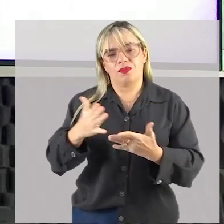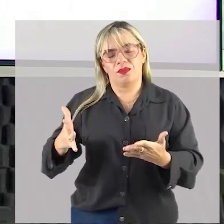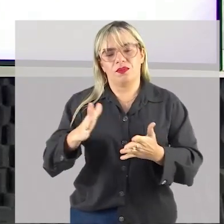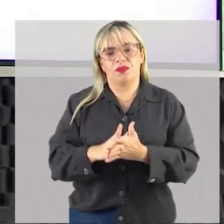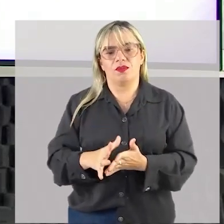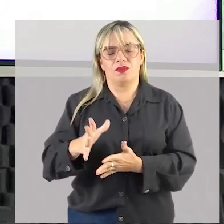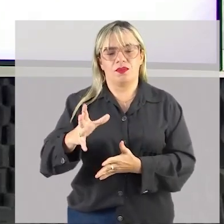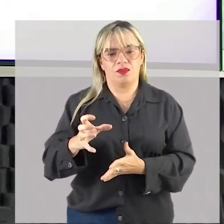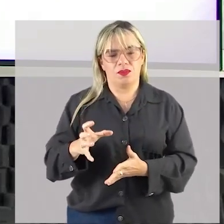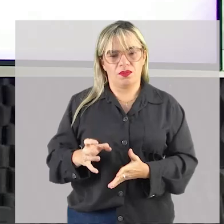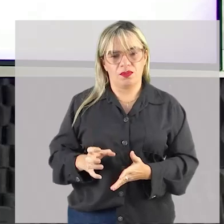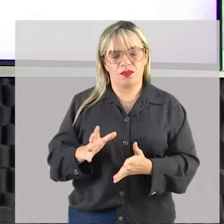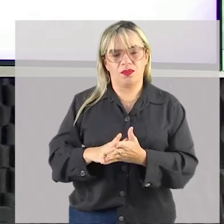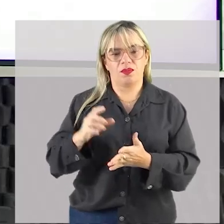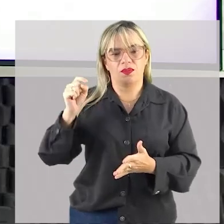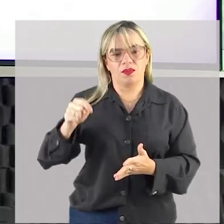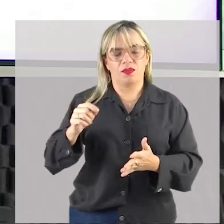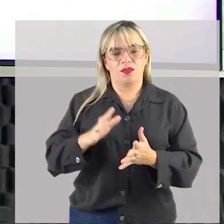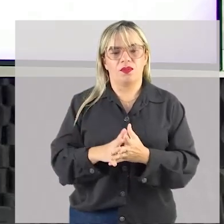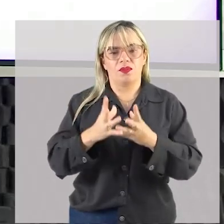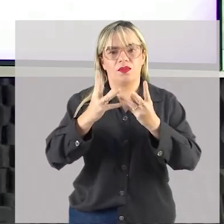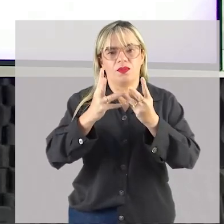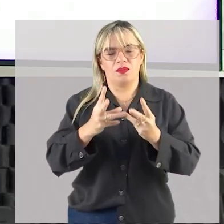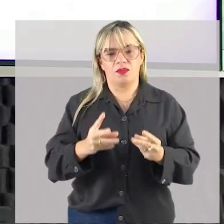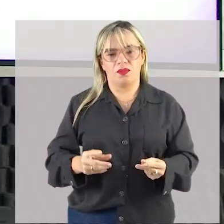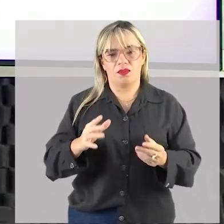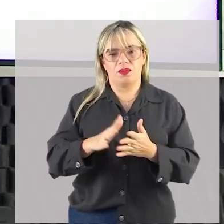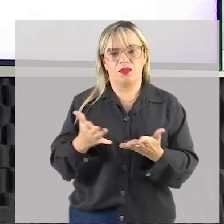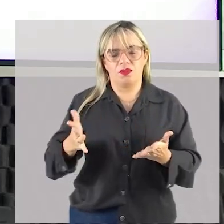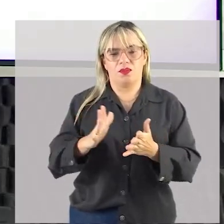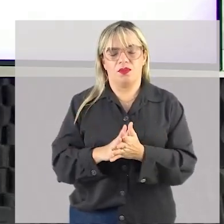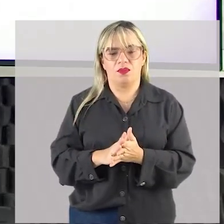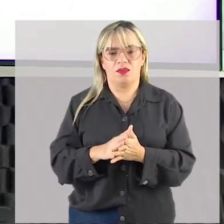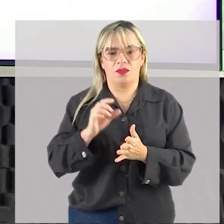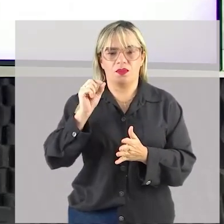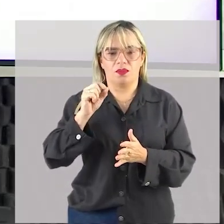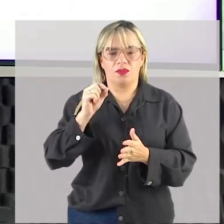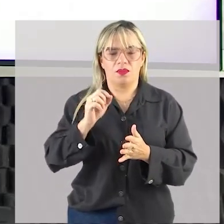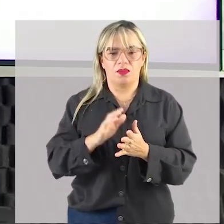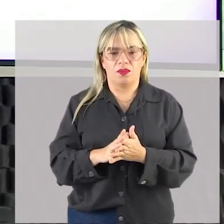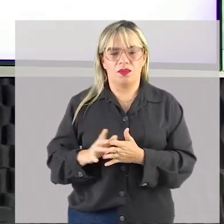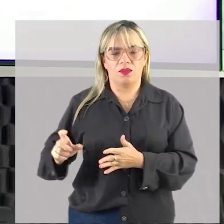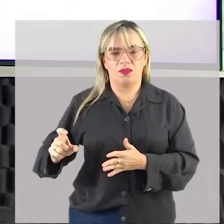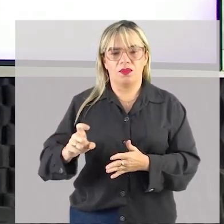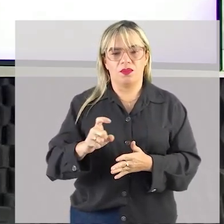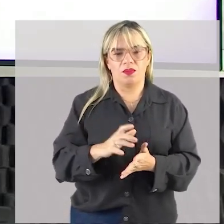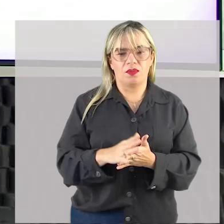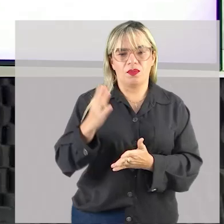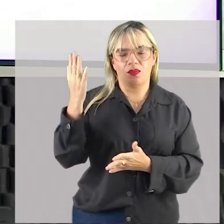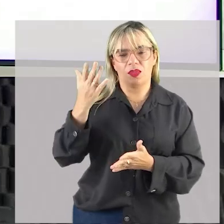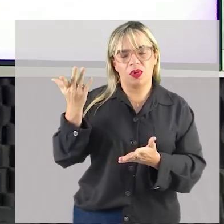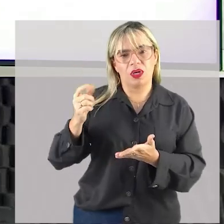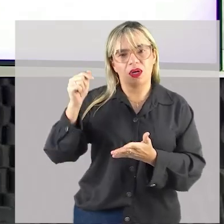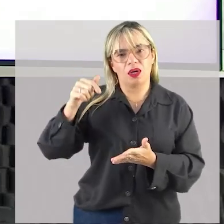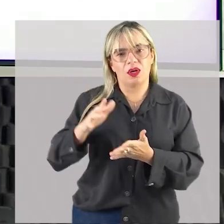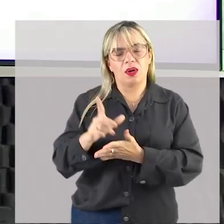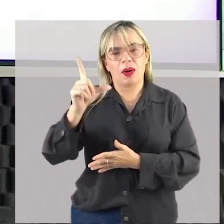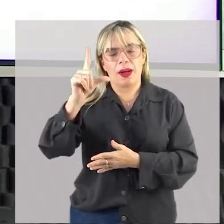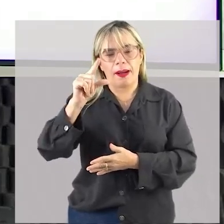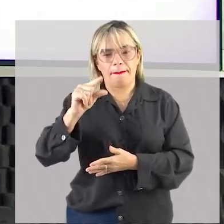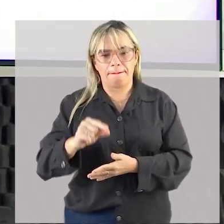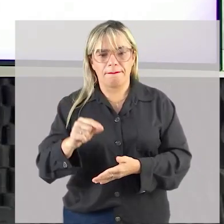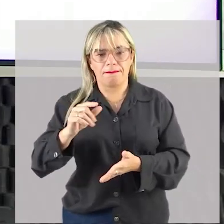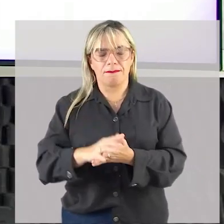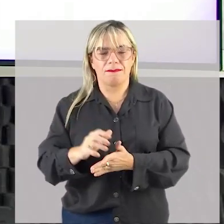de decomposição pelos próprios micro-organismos e fazer com que ele dure no ambiente um tempo menor. Tá certo? Então, uma